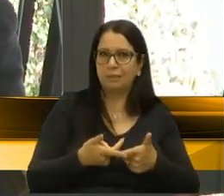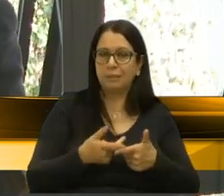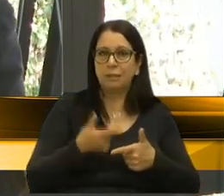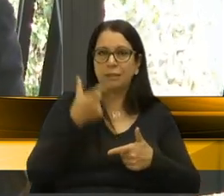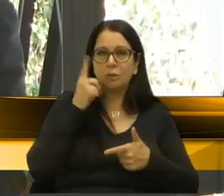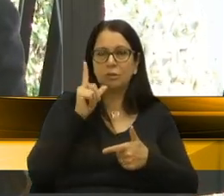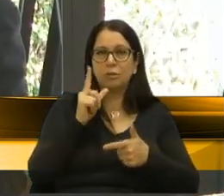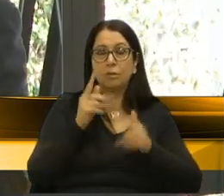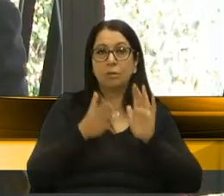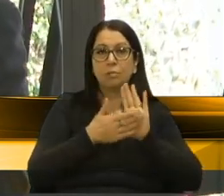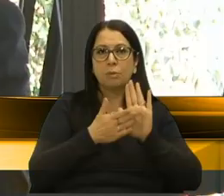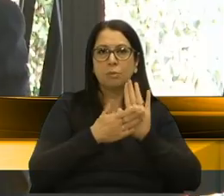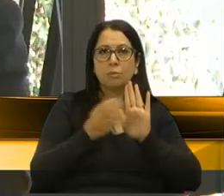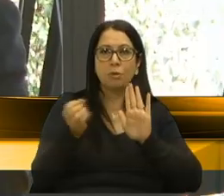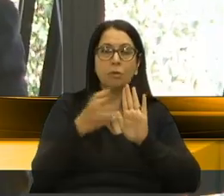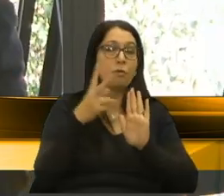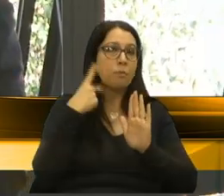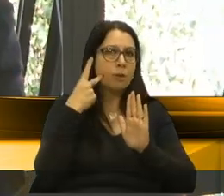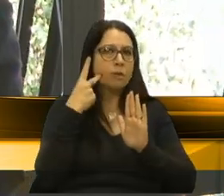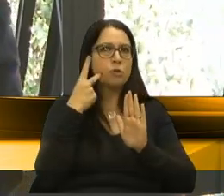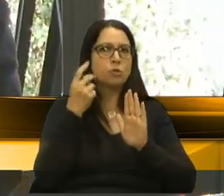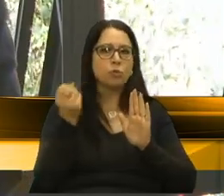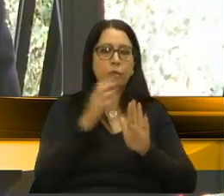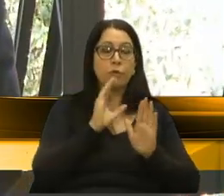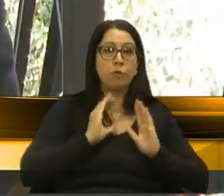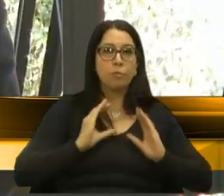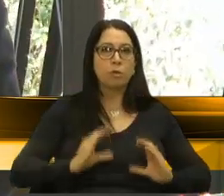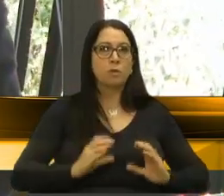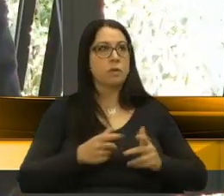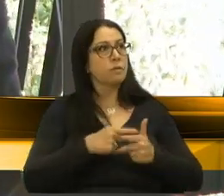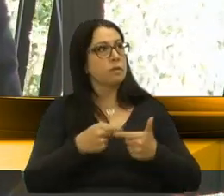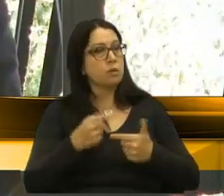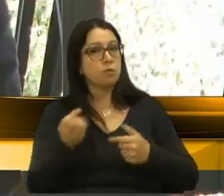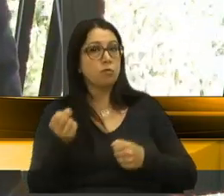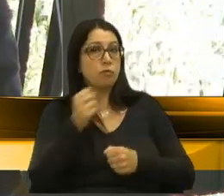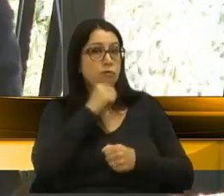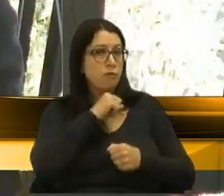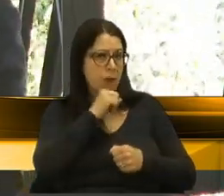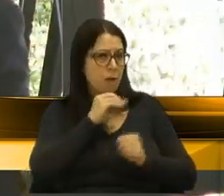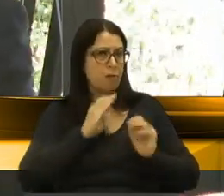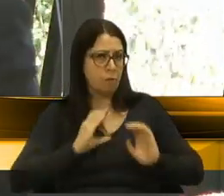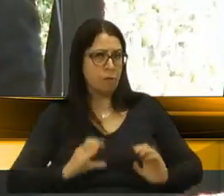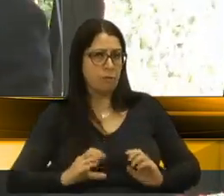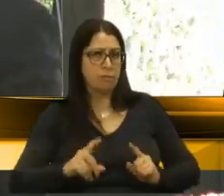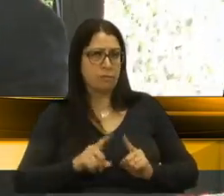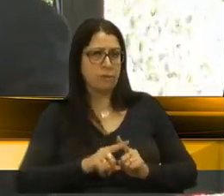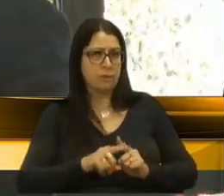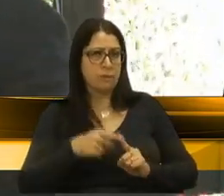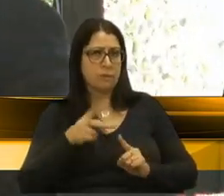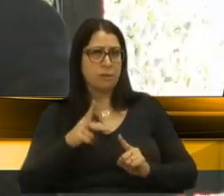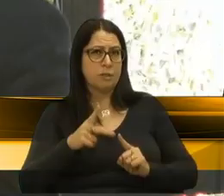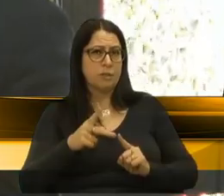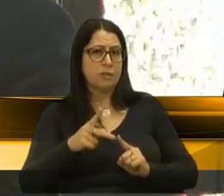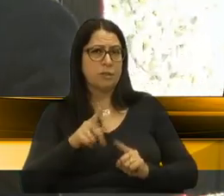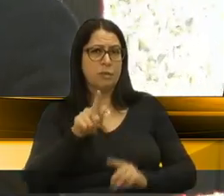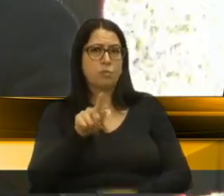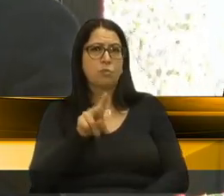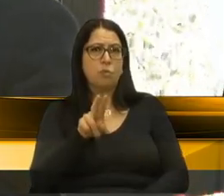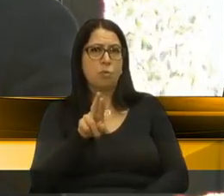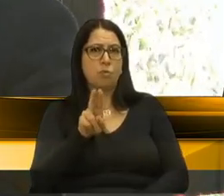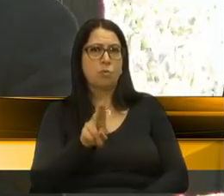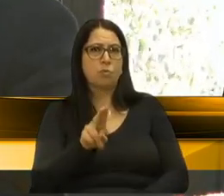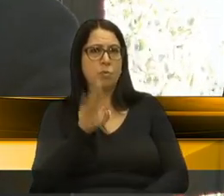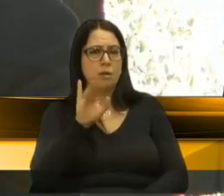o propósito de uma nova política, de um novo comportamento, já está fazendo o velho comportamento. Inclusive, o seu grande guru agora é o